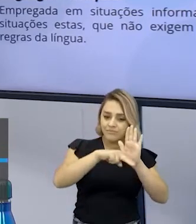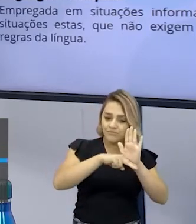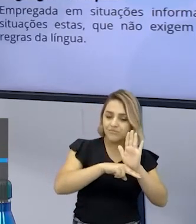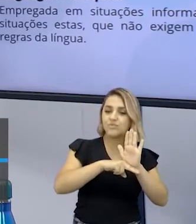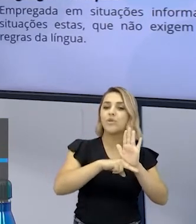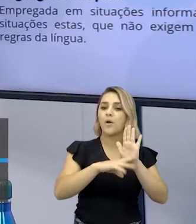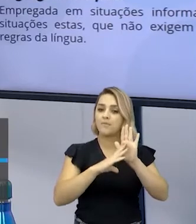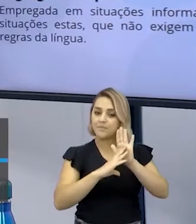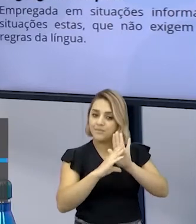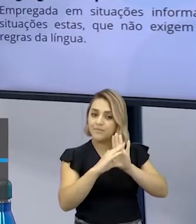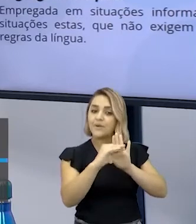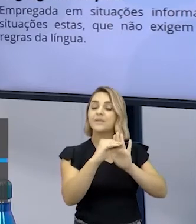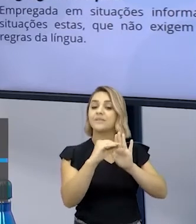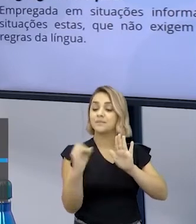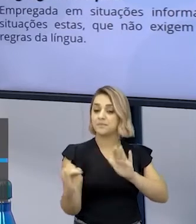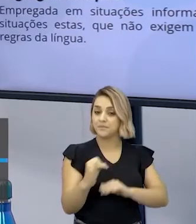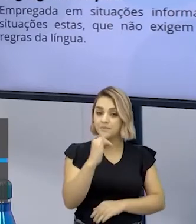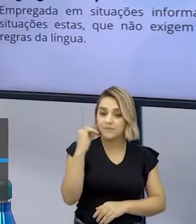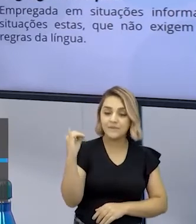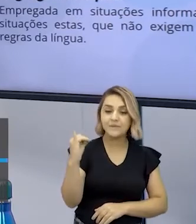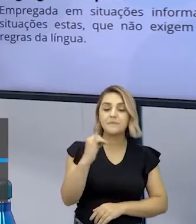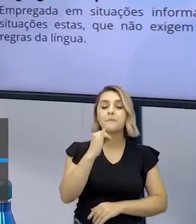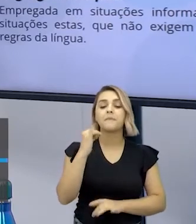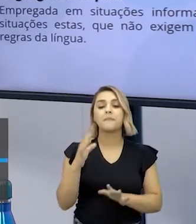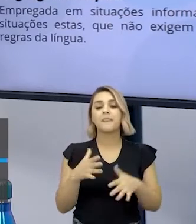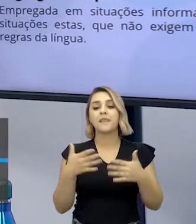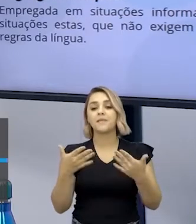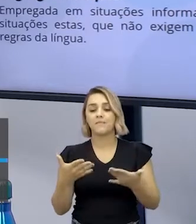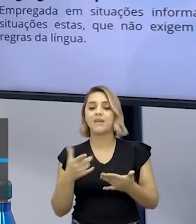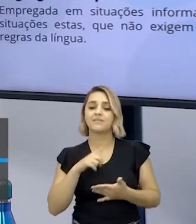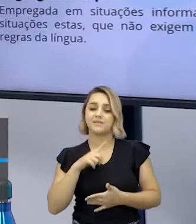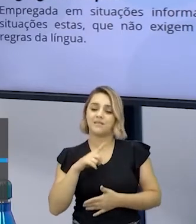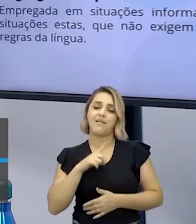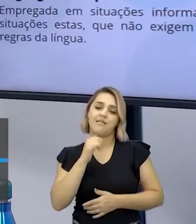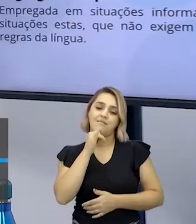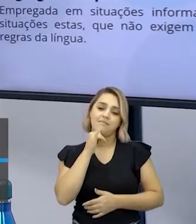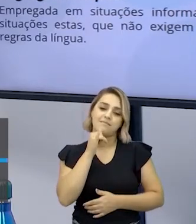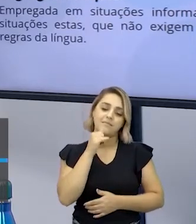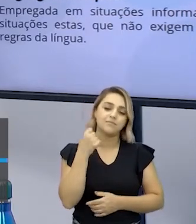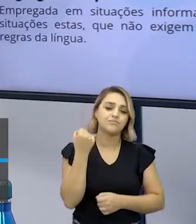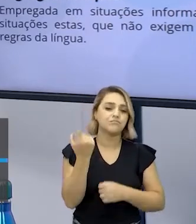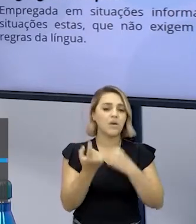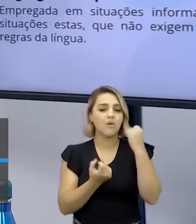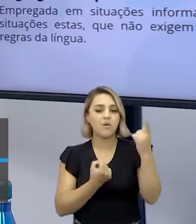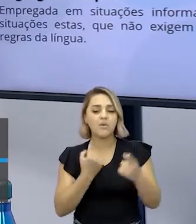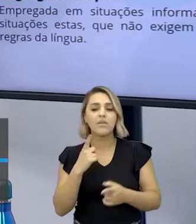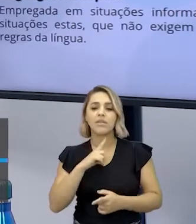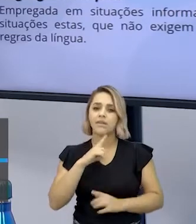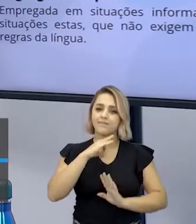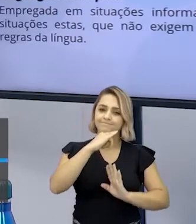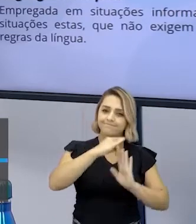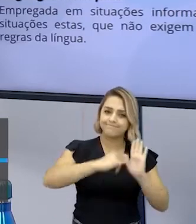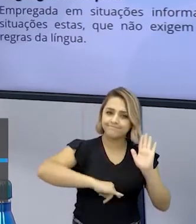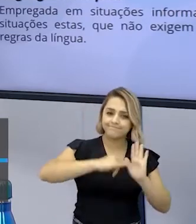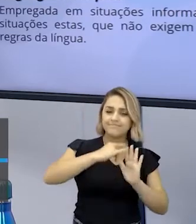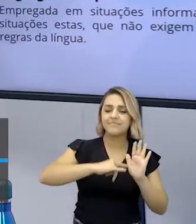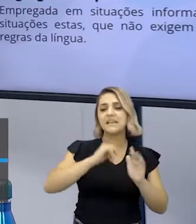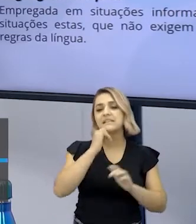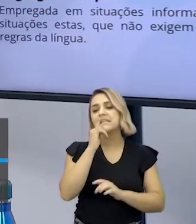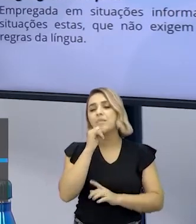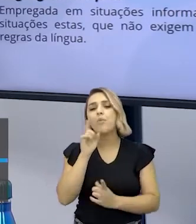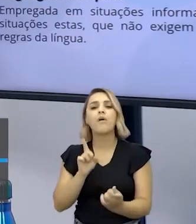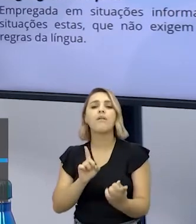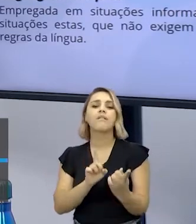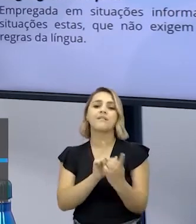tá? E porque, como aí a gente disse alguns exemplos, né? Temos os documentos, pensando aí numa consulta